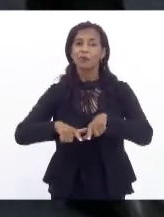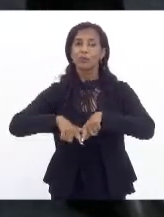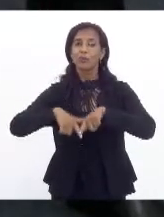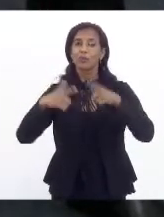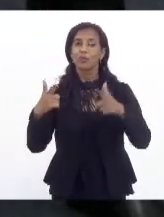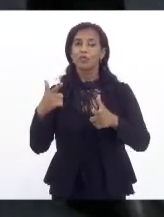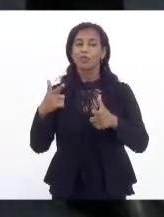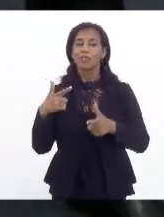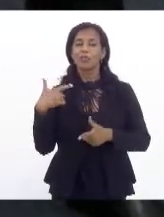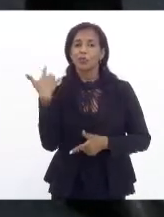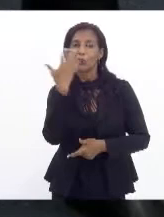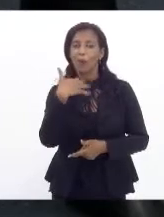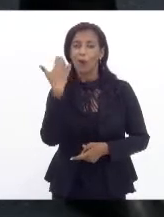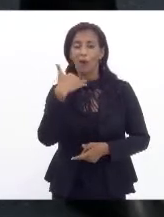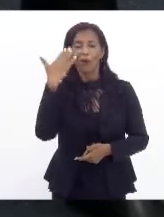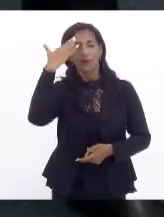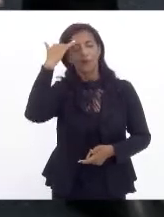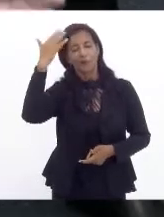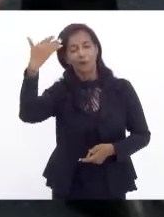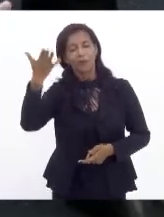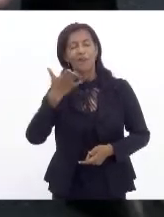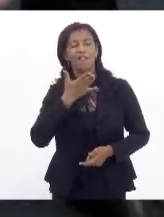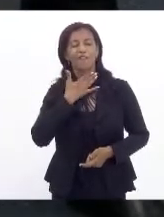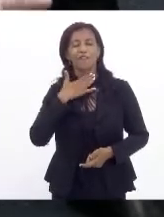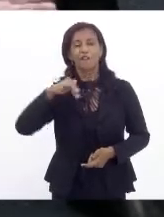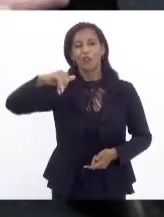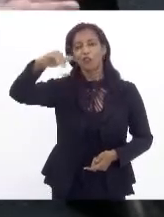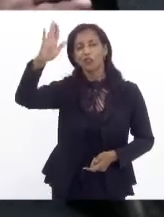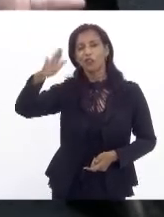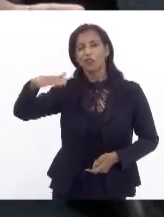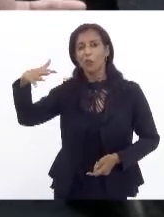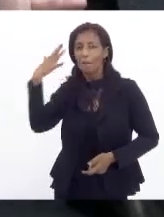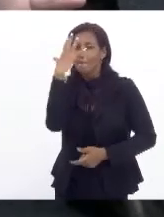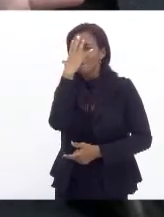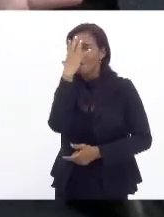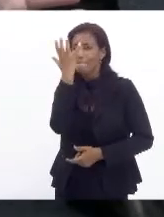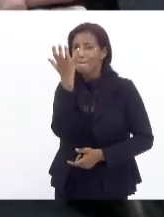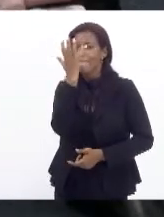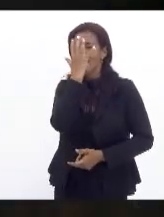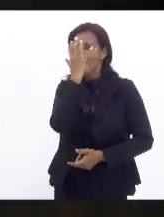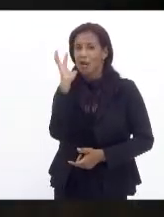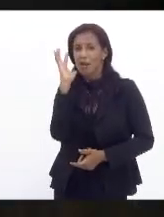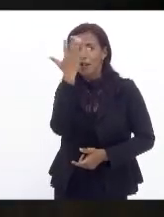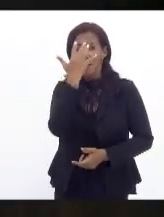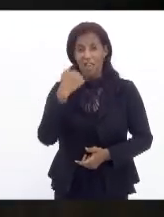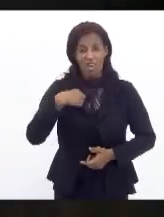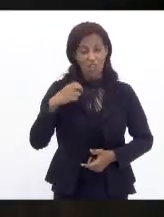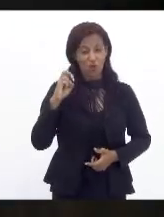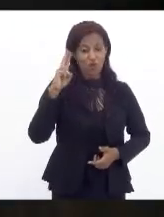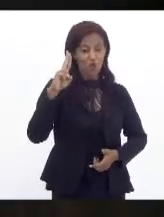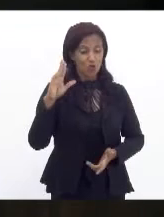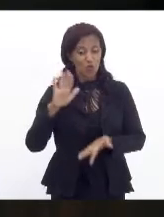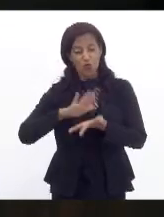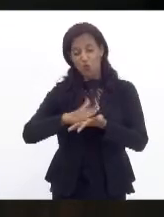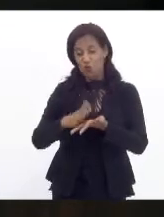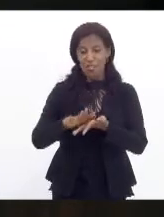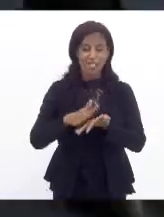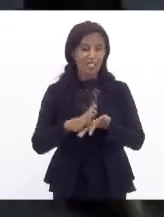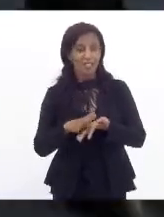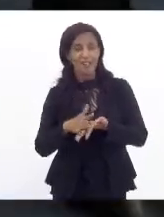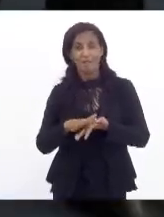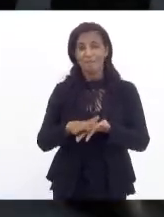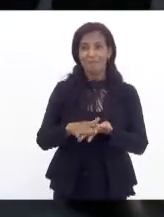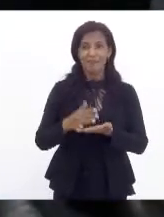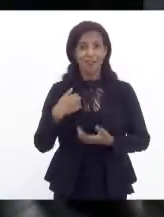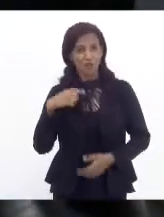os grandes sucessos inesquecíveis, A Voz do Morro, Máscara Negra. Eu sou o samba. A voz do morro sou eu mesmo,